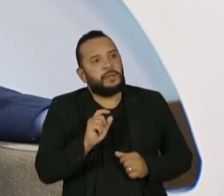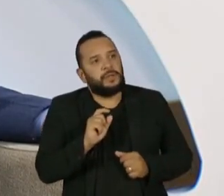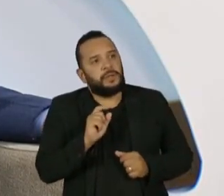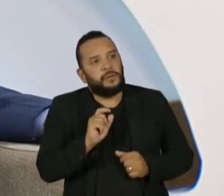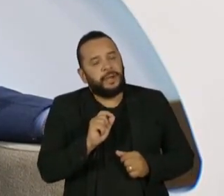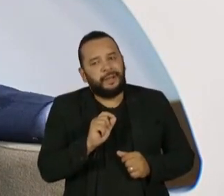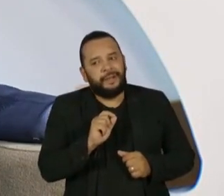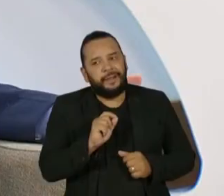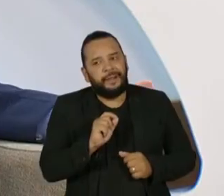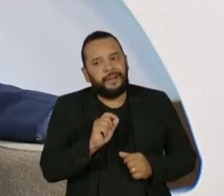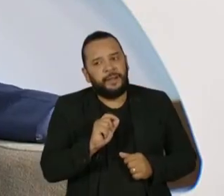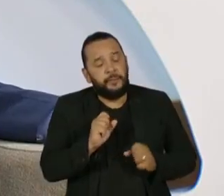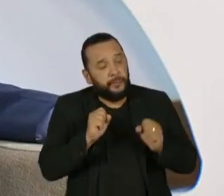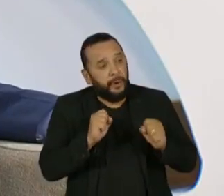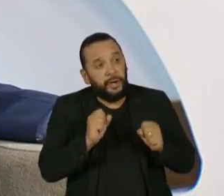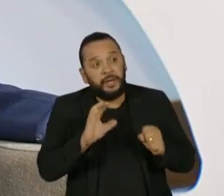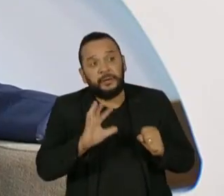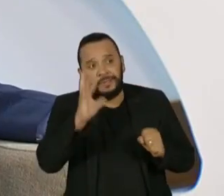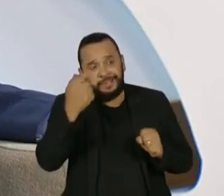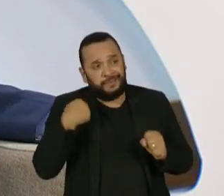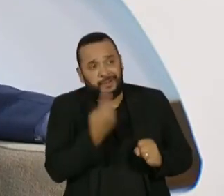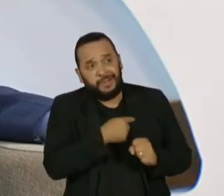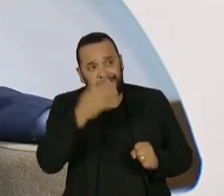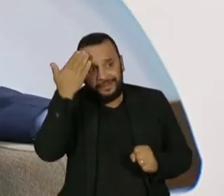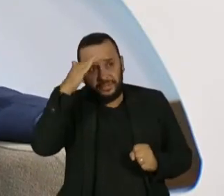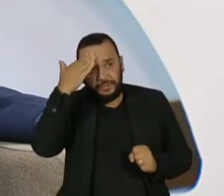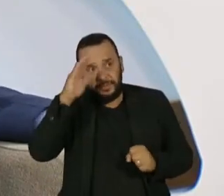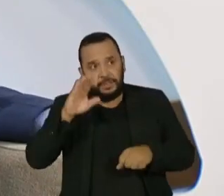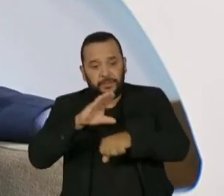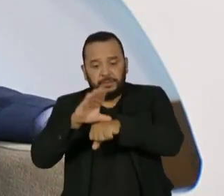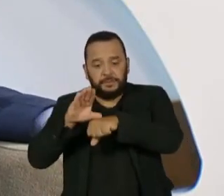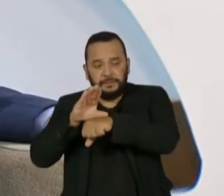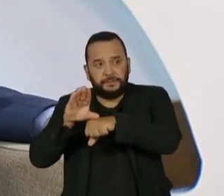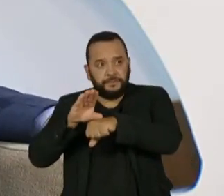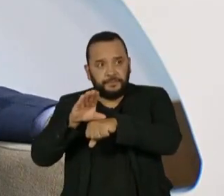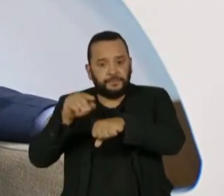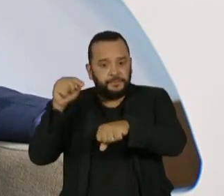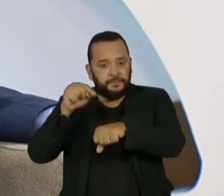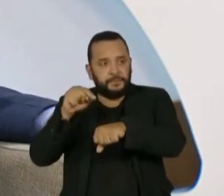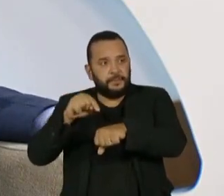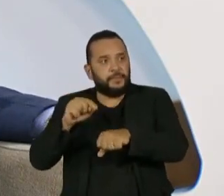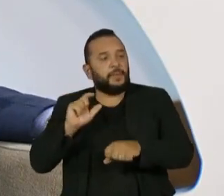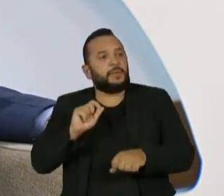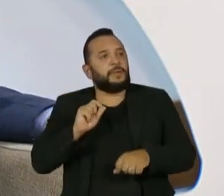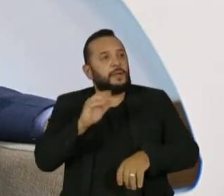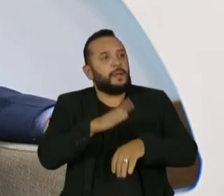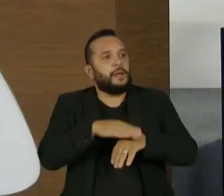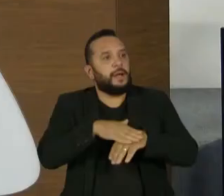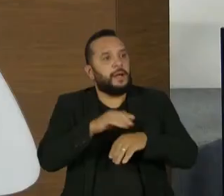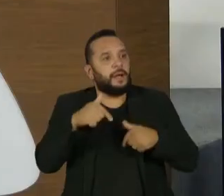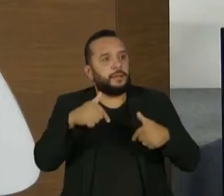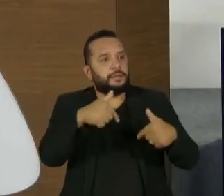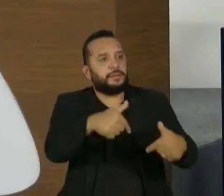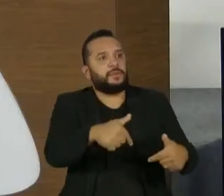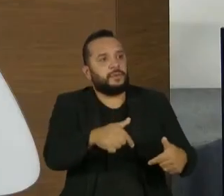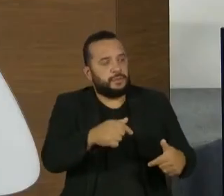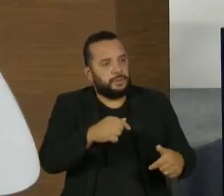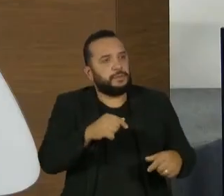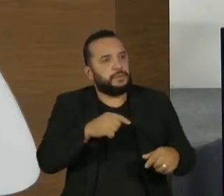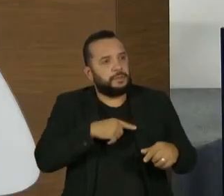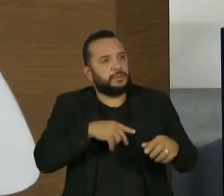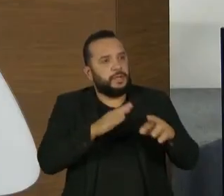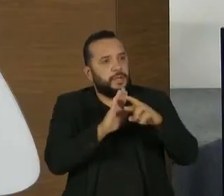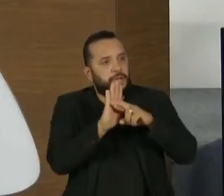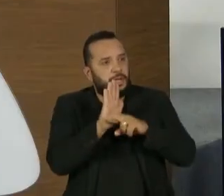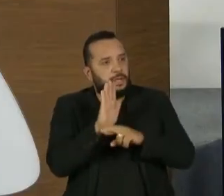a exemplo da interpretação que nós temos da Constituição, que ações normativas do Supremo